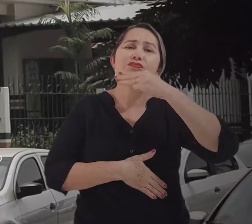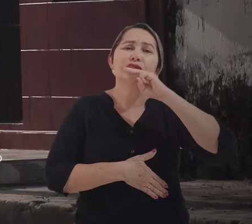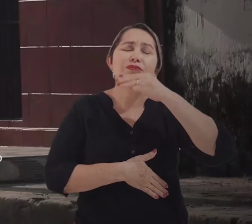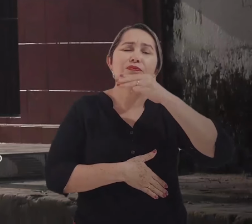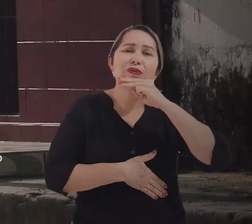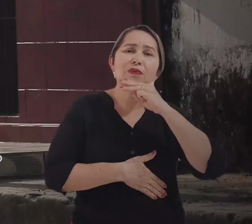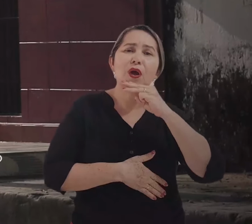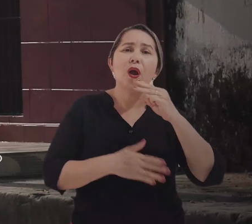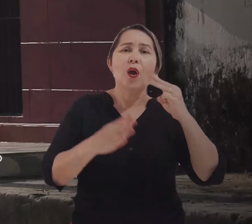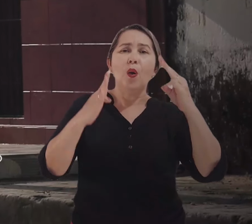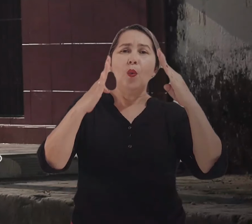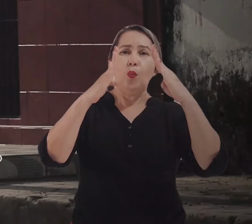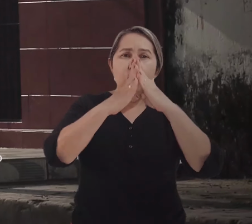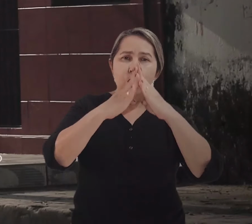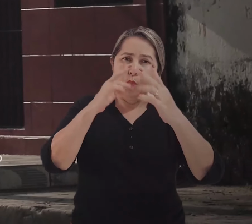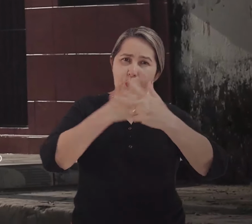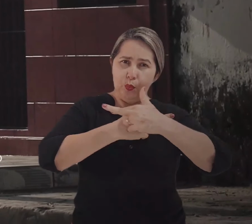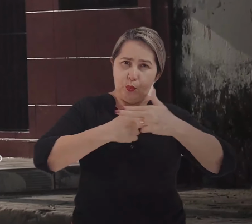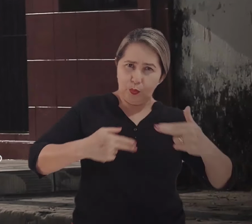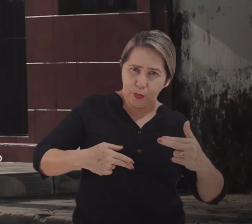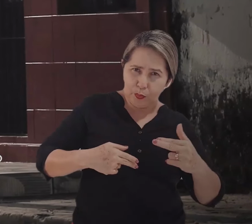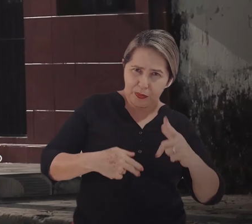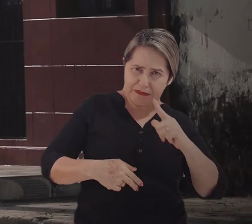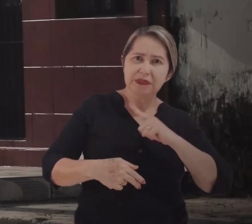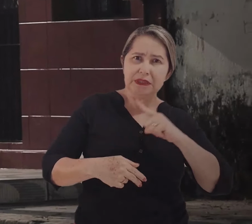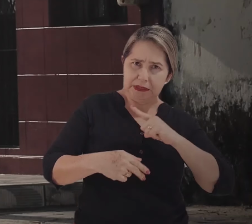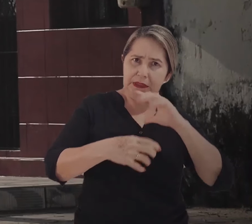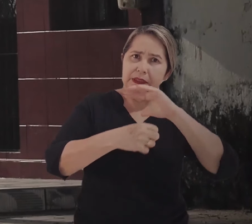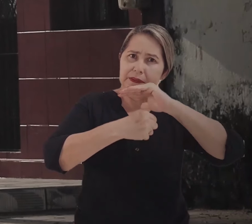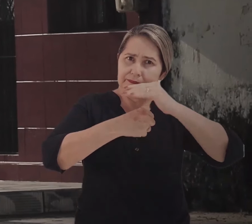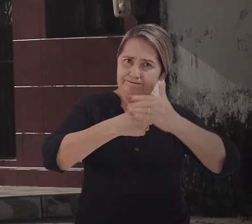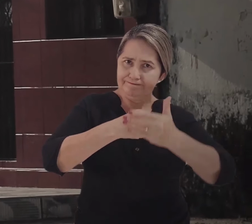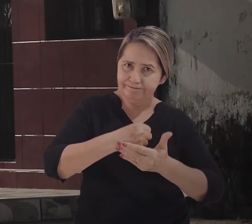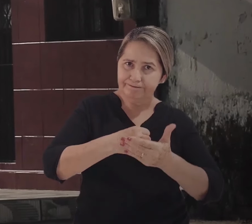casarões históricos estão sendo preservados.